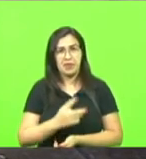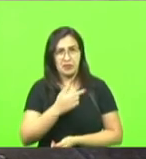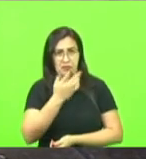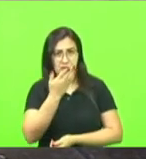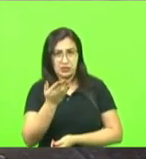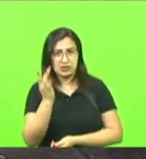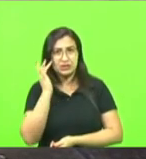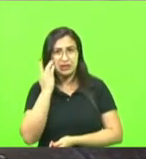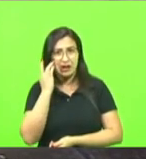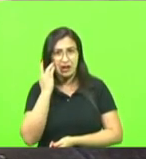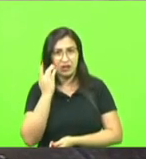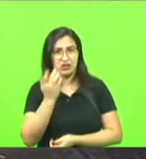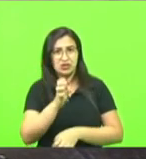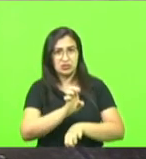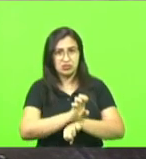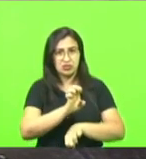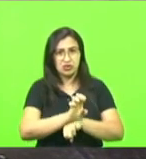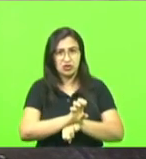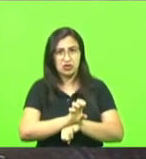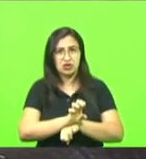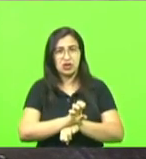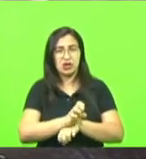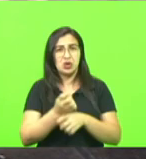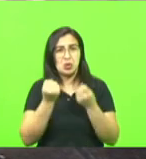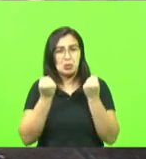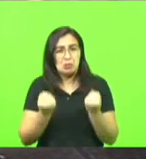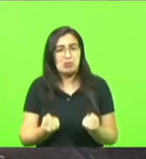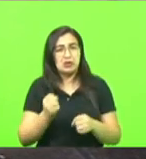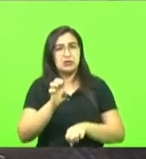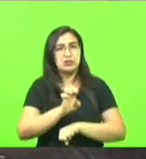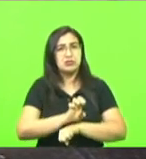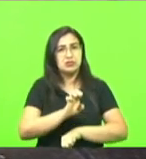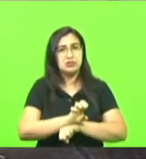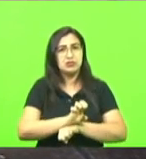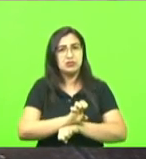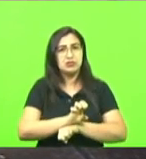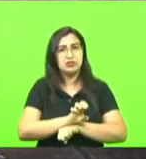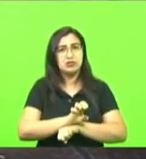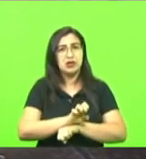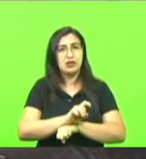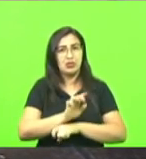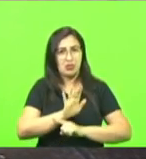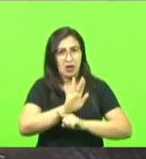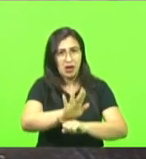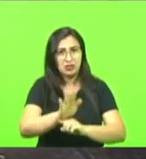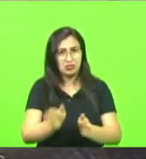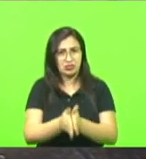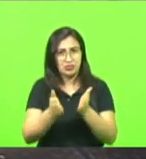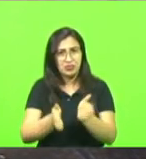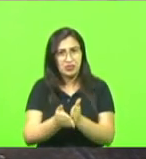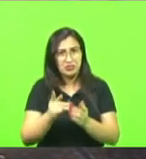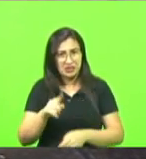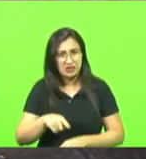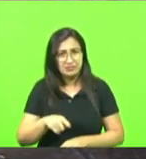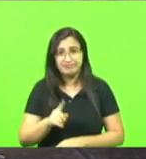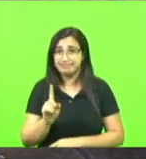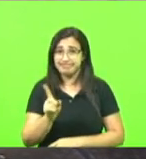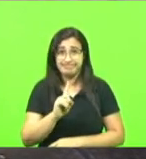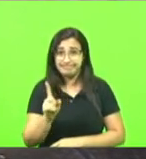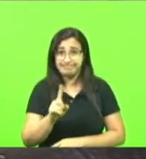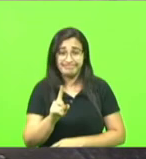máquina pública deste tamanho, esse peso estatal, ele beneficia o mais pobre. Pelo contrário, nós